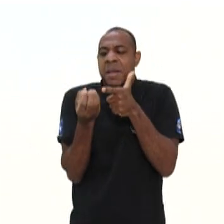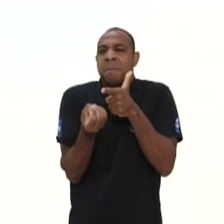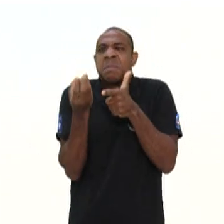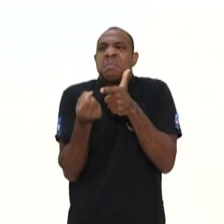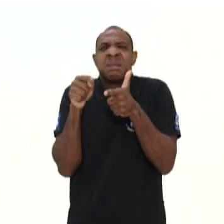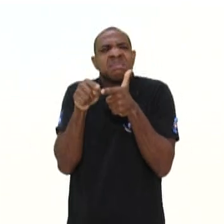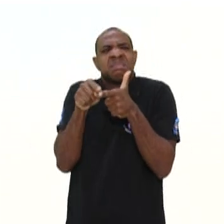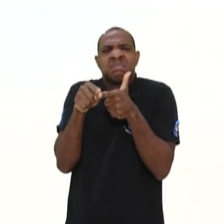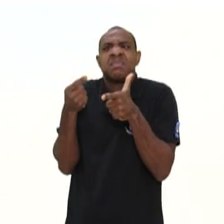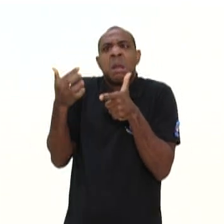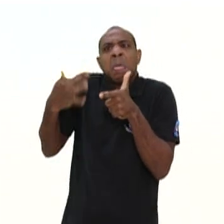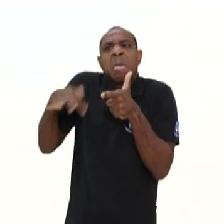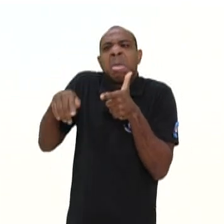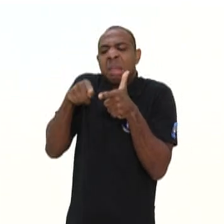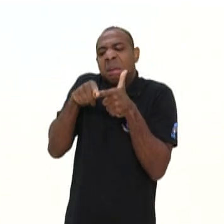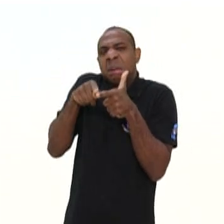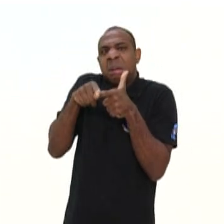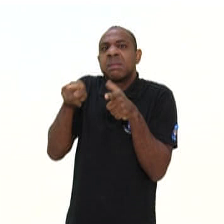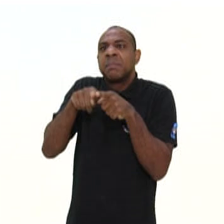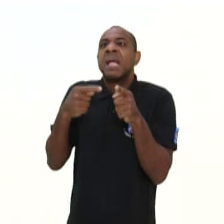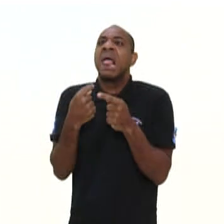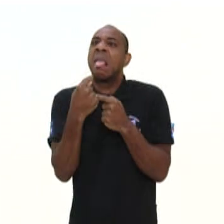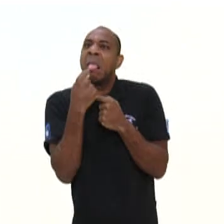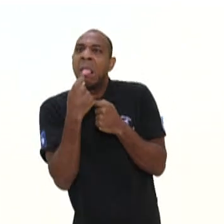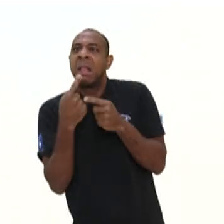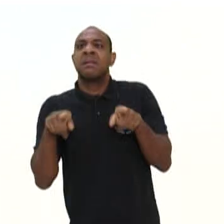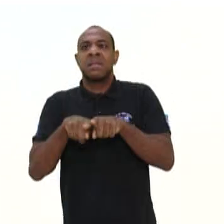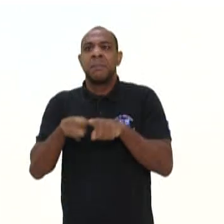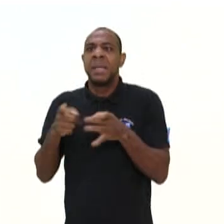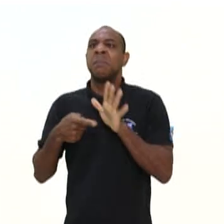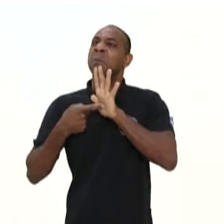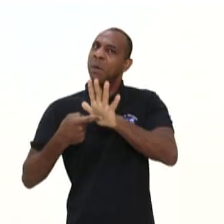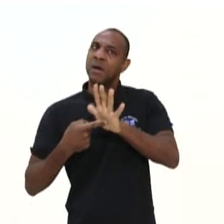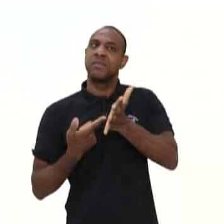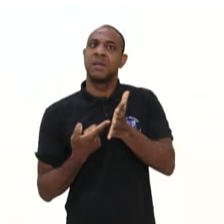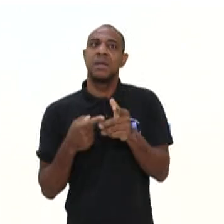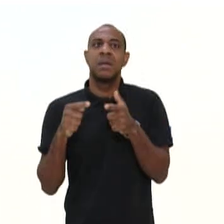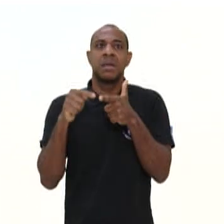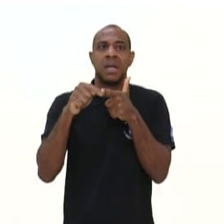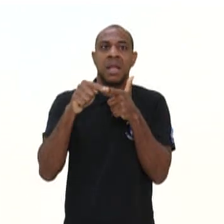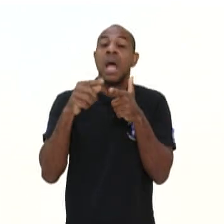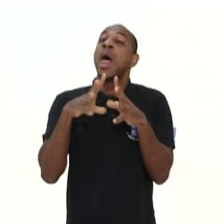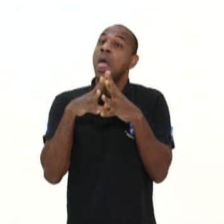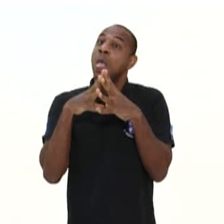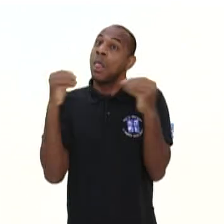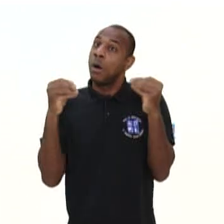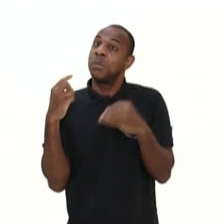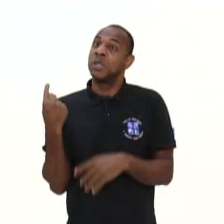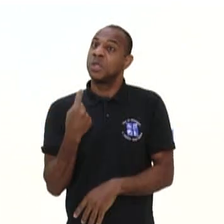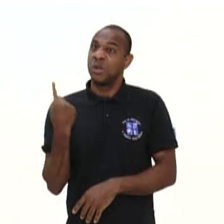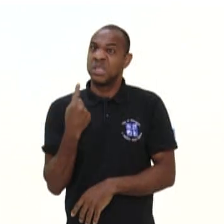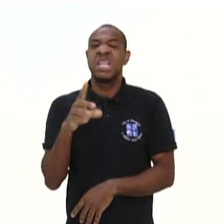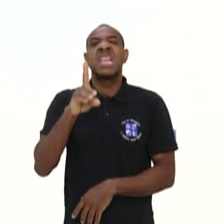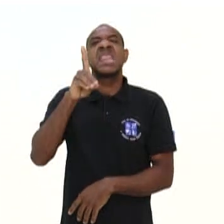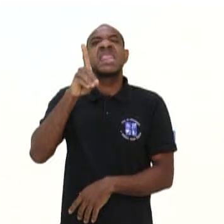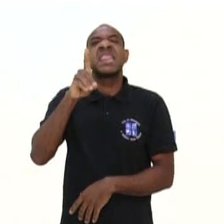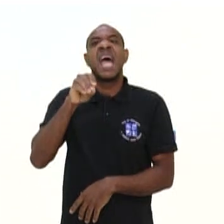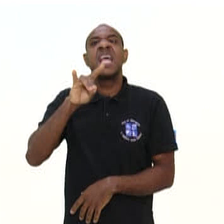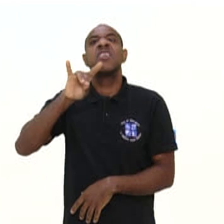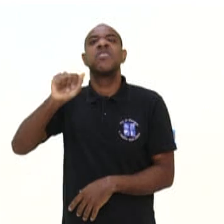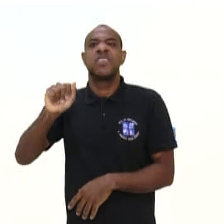ali na boca, em geral. Elas desaparecem sozinhas em torno de 10